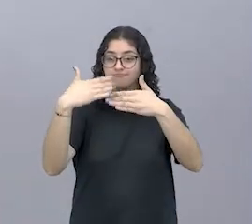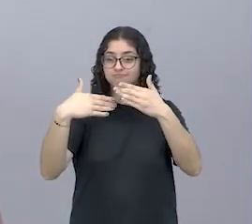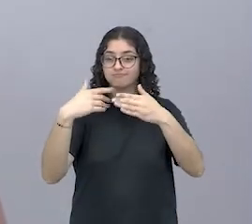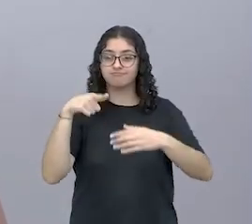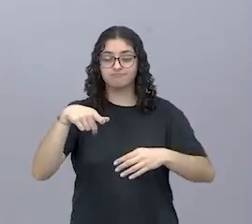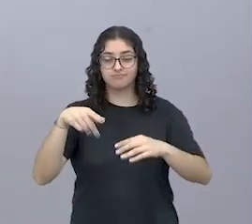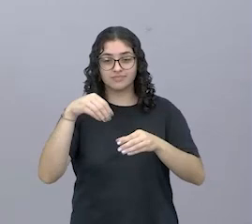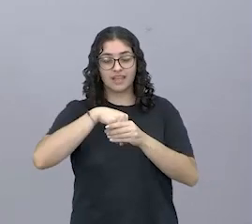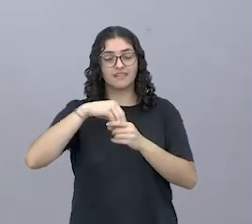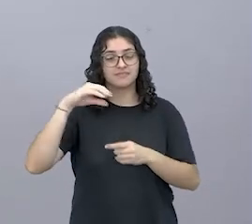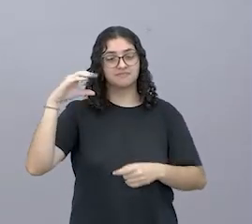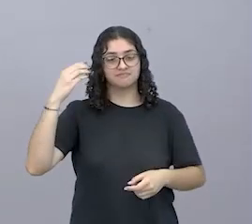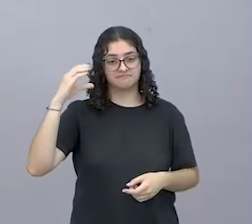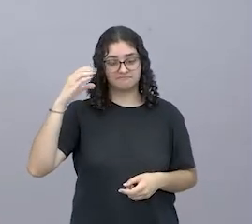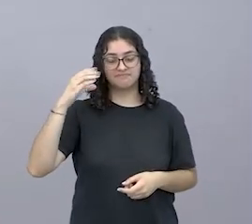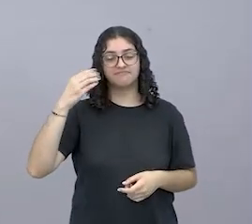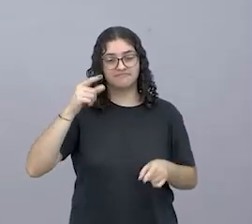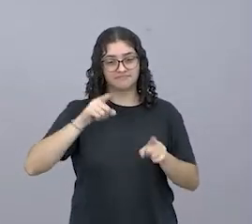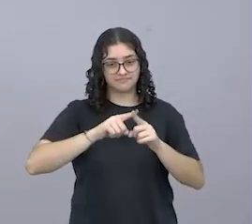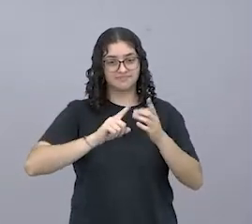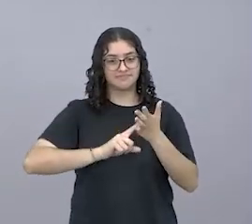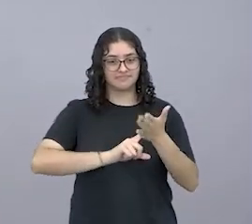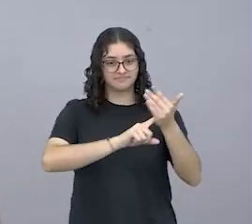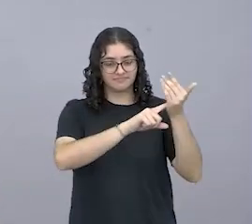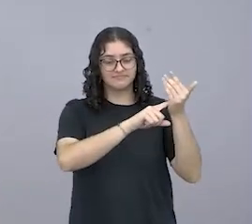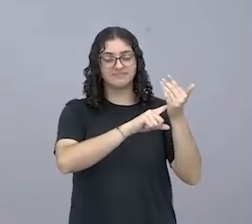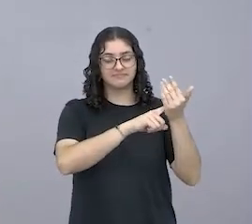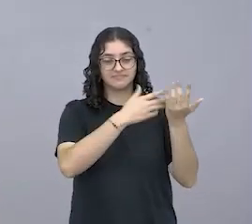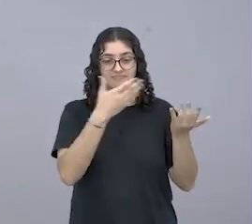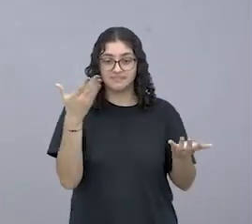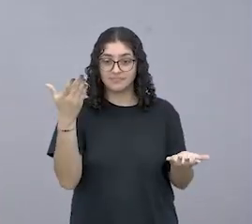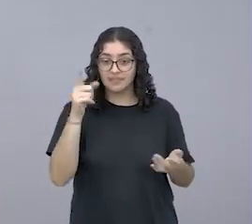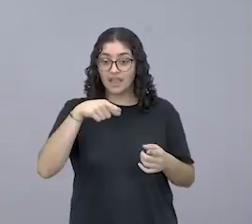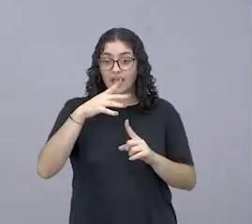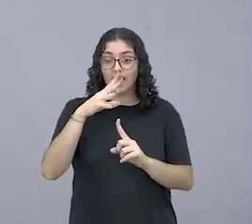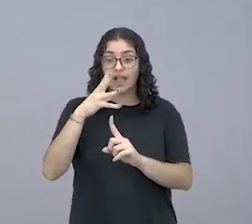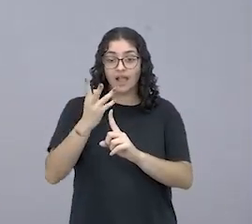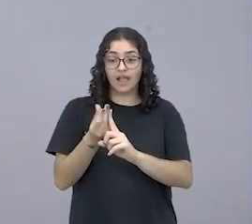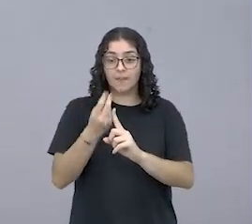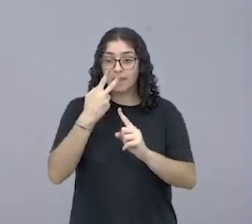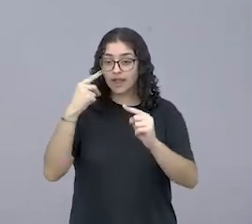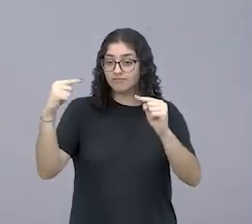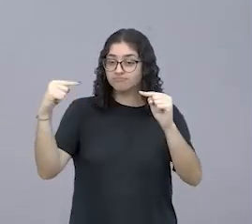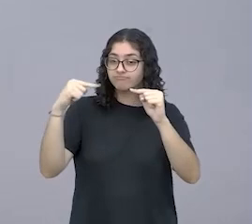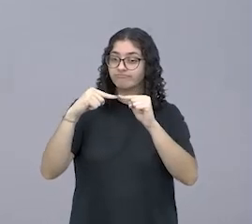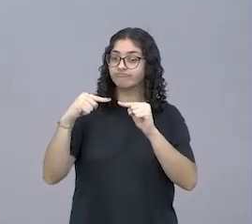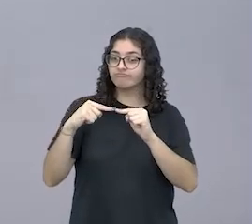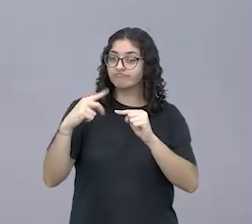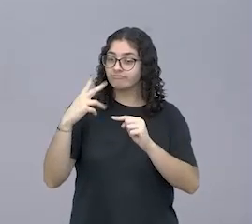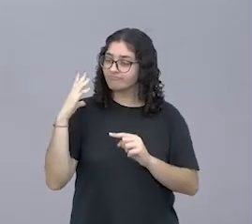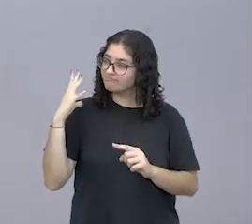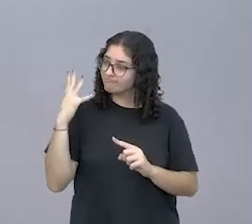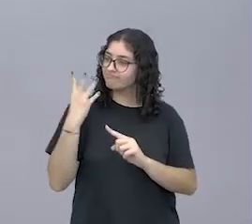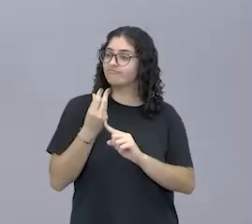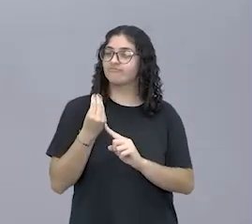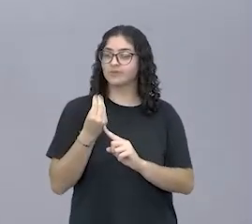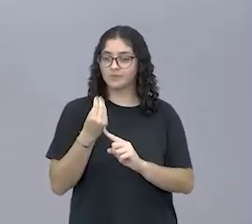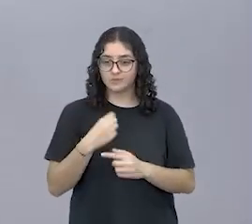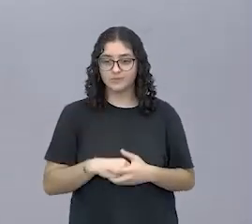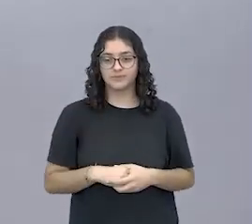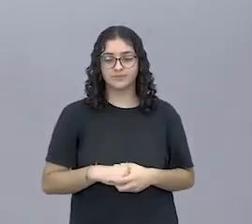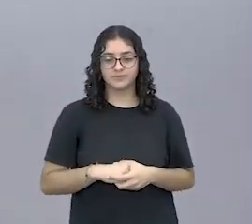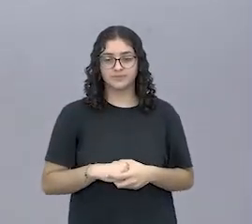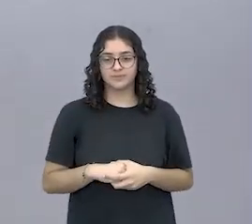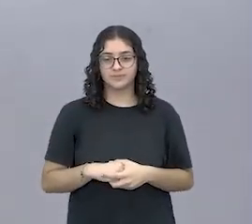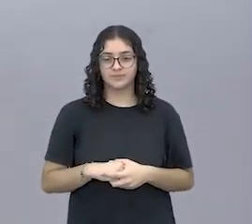na ciência, que vão ser desenvolvidas na tecnologia. Então, a arte entra aí como um ganho mesmo, né?